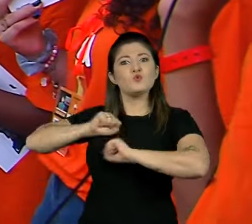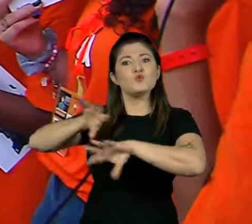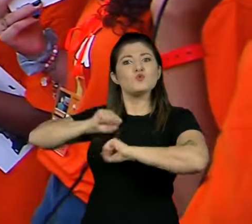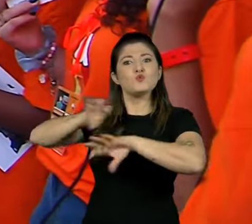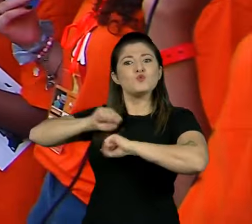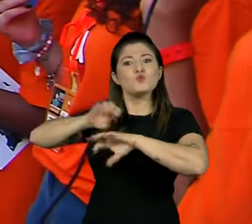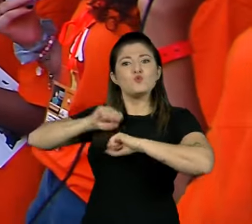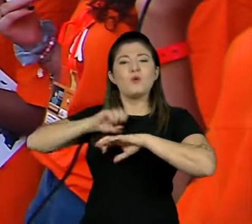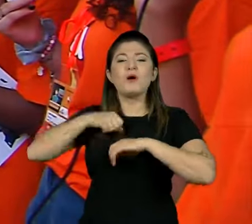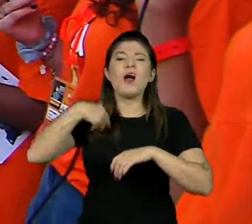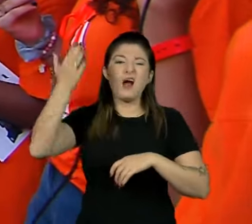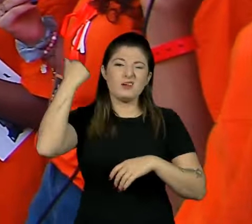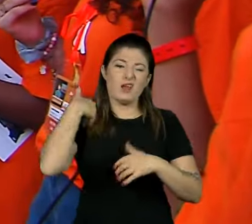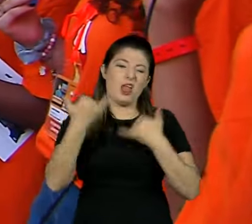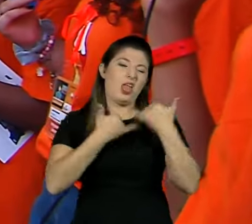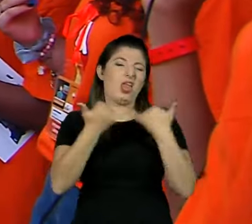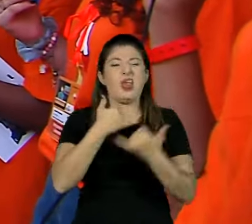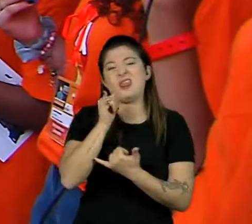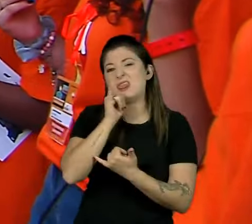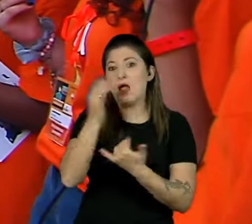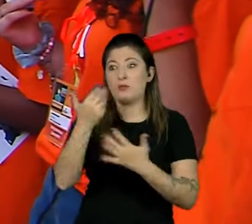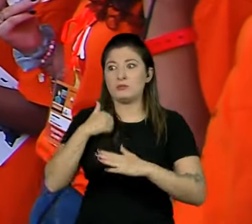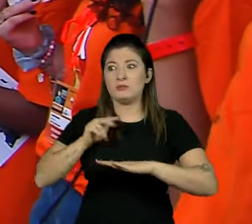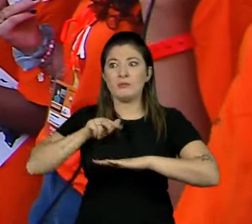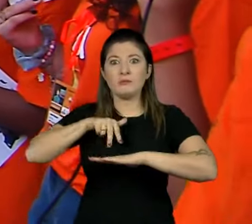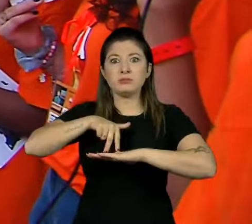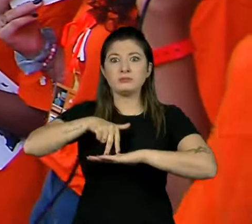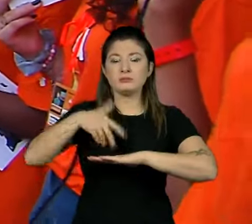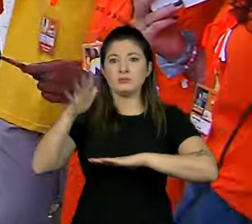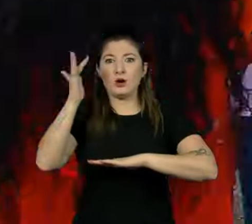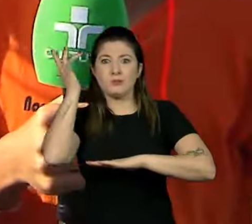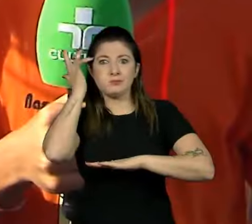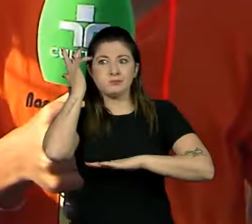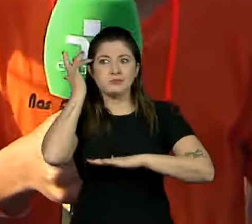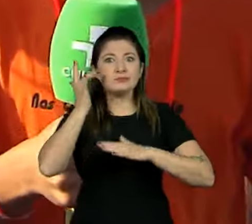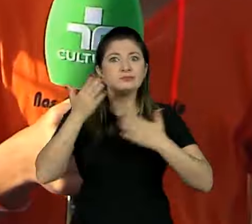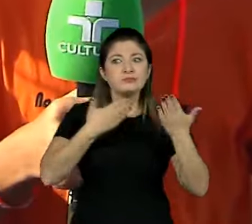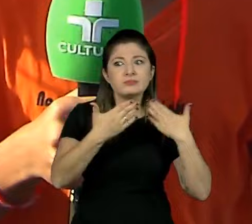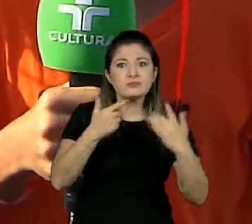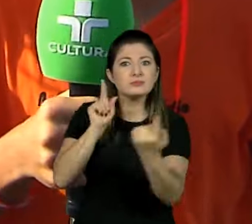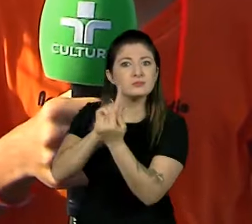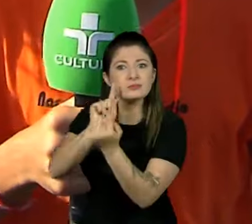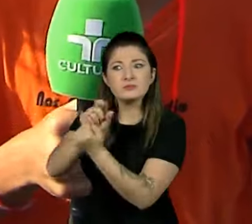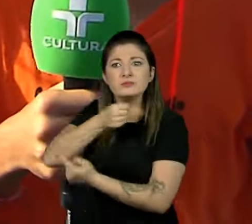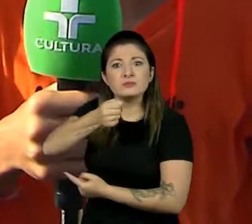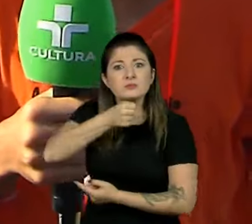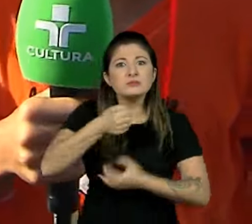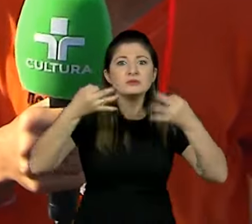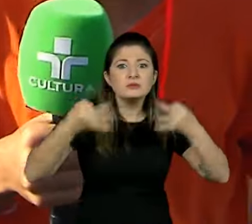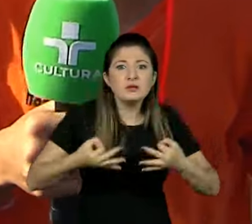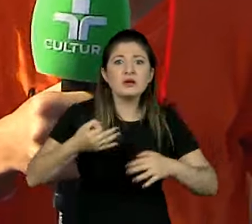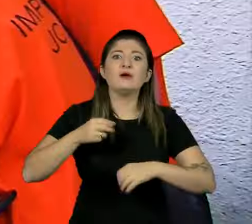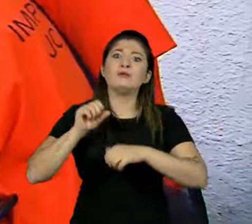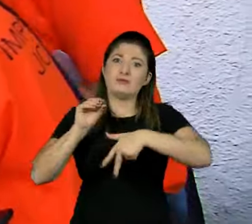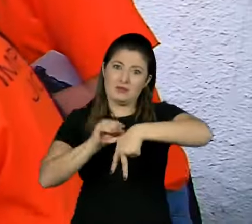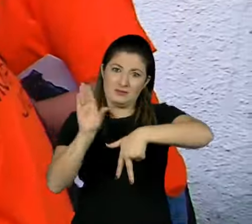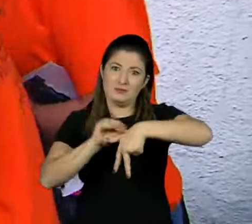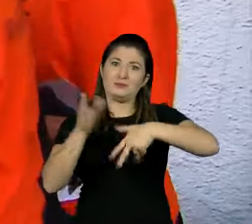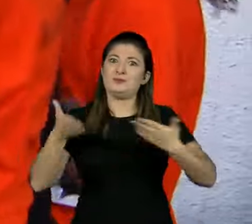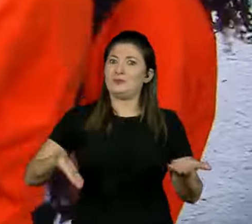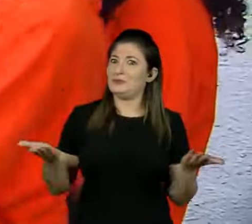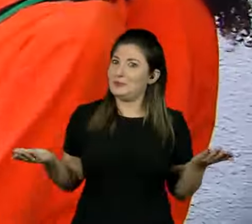brincadeira e esse ano finalmente a gente conseguiu levar mais a sério e, a gente fazer tá... um trabalho legal. E a gente tá gravando pra TV Cultura, né? É.